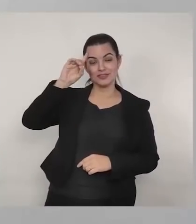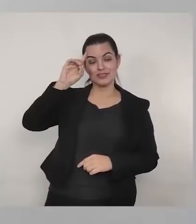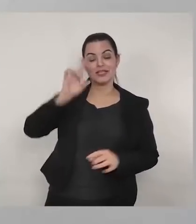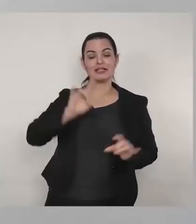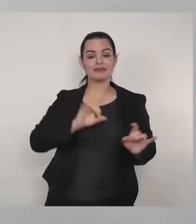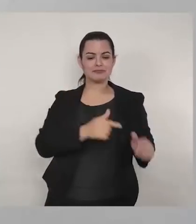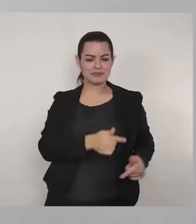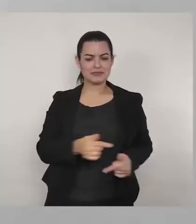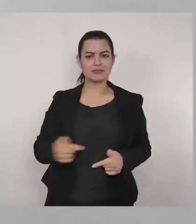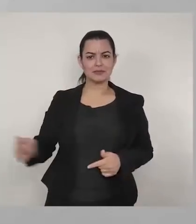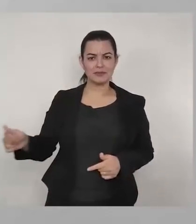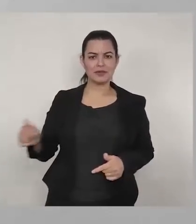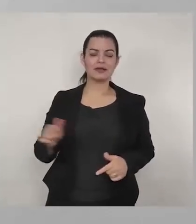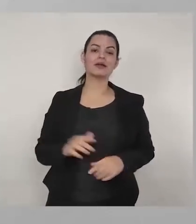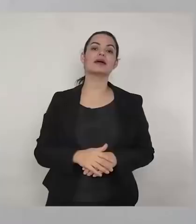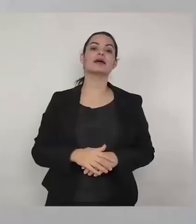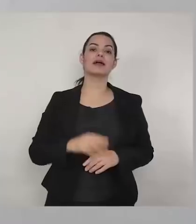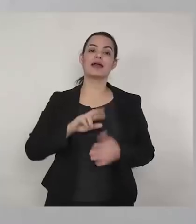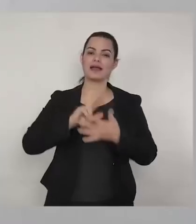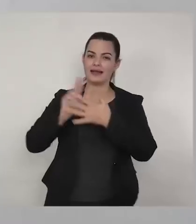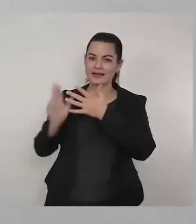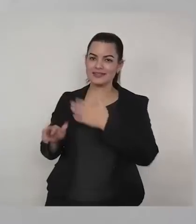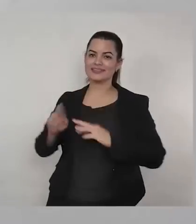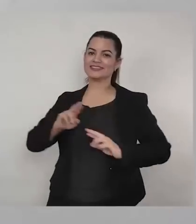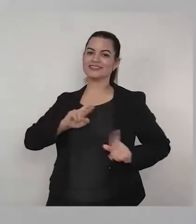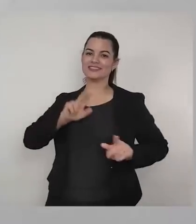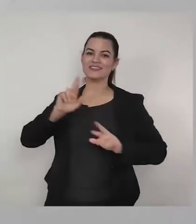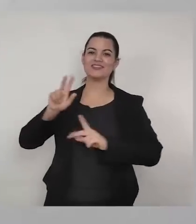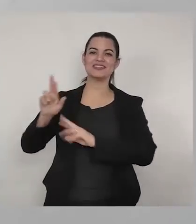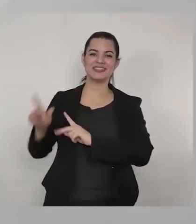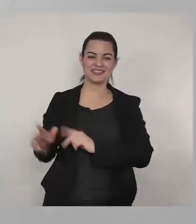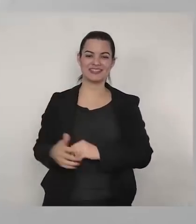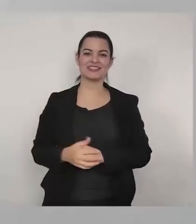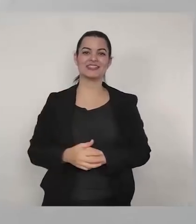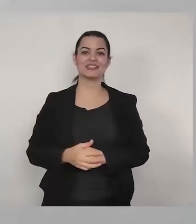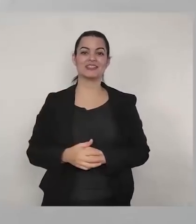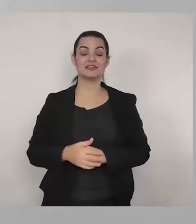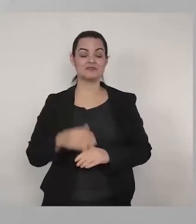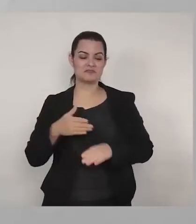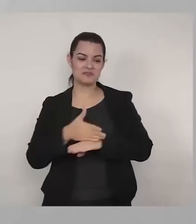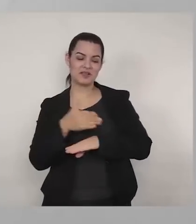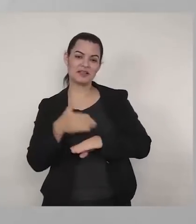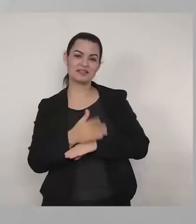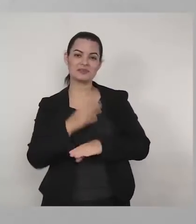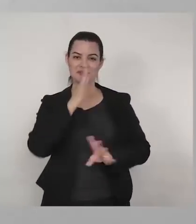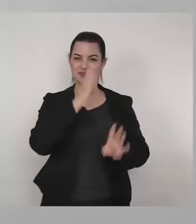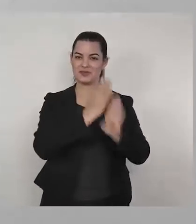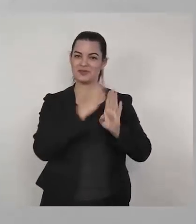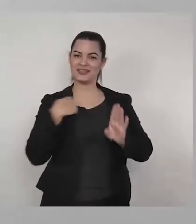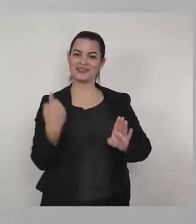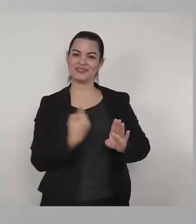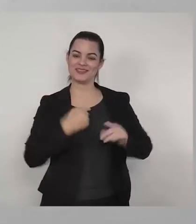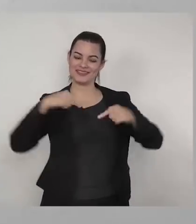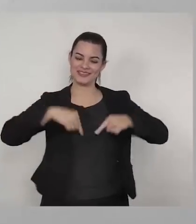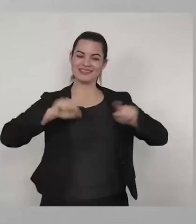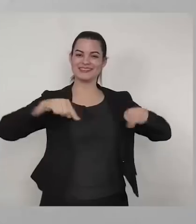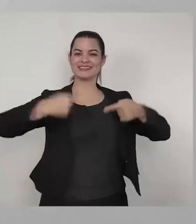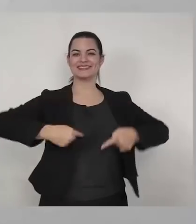dessa região vai fazer parte das nossas descobertas aqui no Desafio do